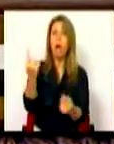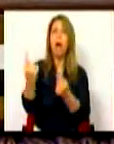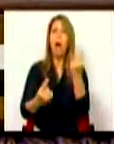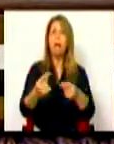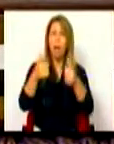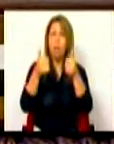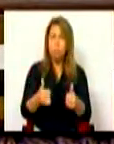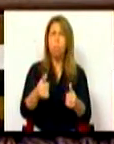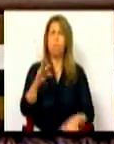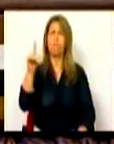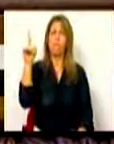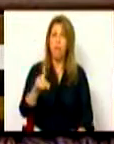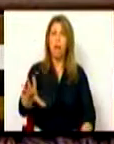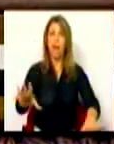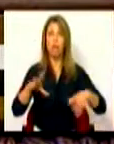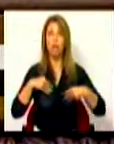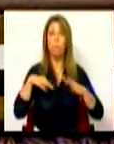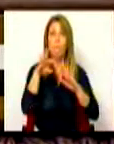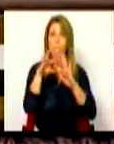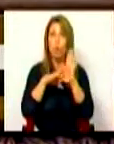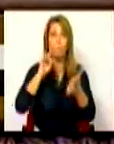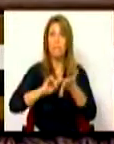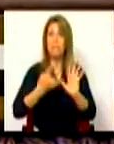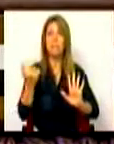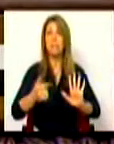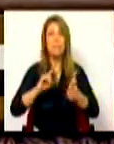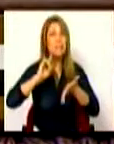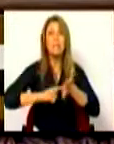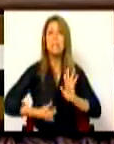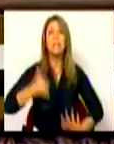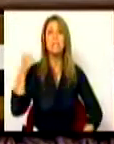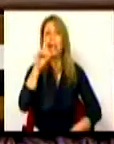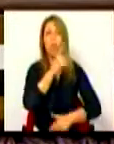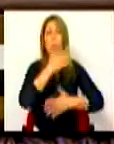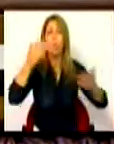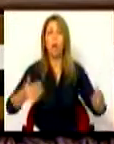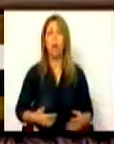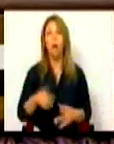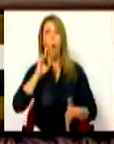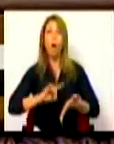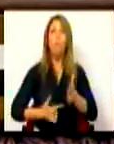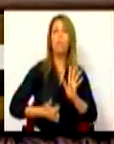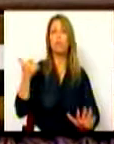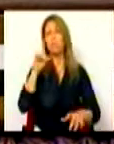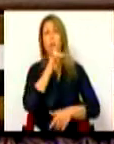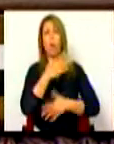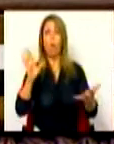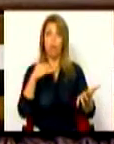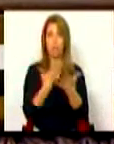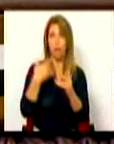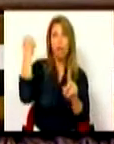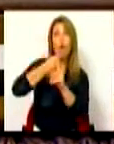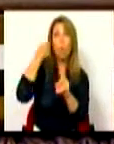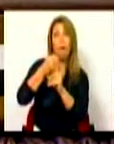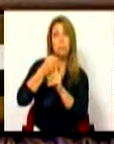assuma que este programa não é essencial, que este programa não é fundamental para o combate da precariedade